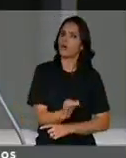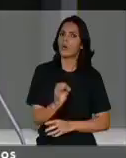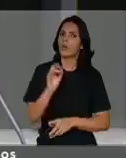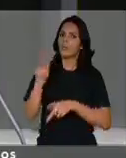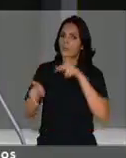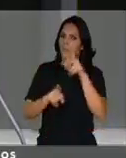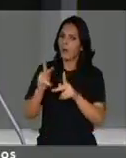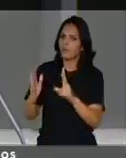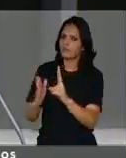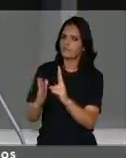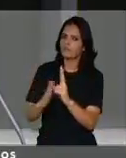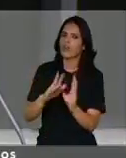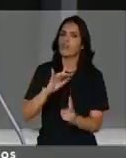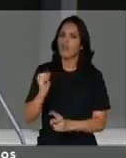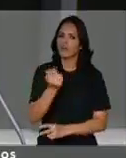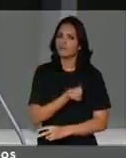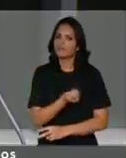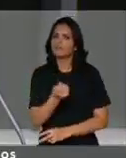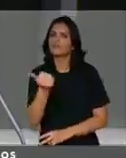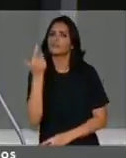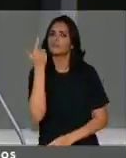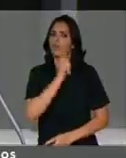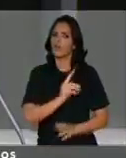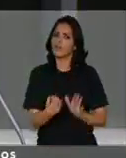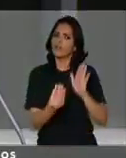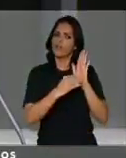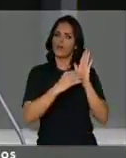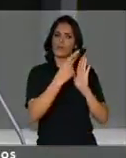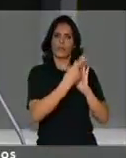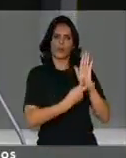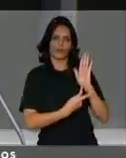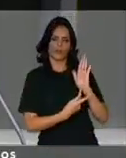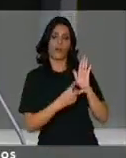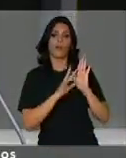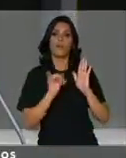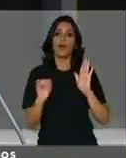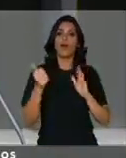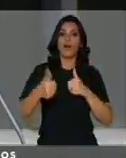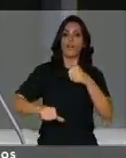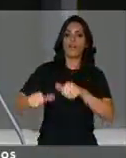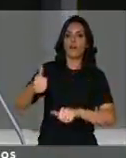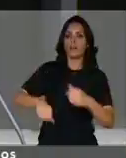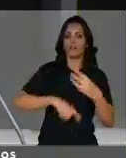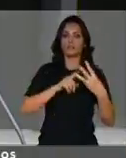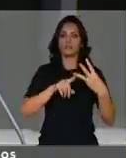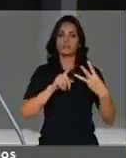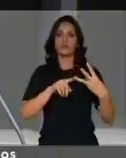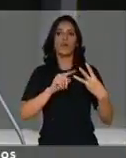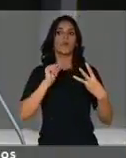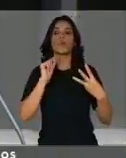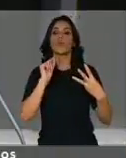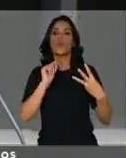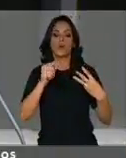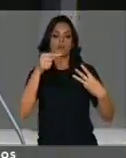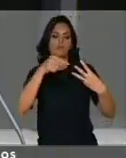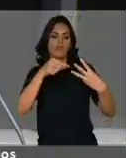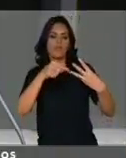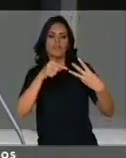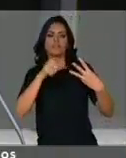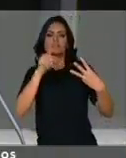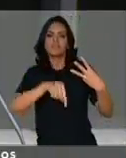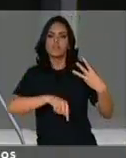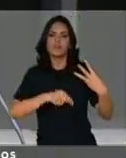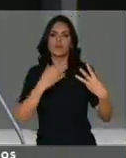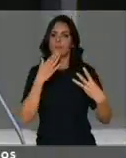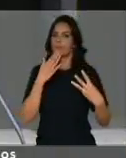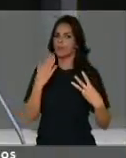serão contemplados no projeto. Houve uma pequena avaliação de um terceiro ponto